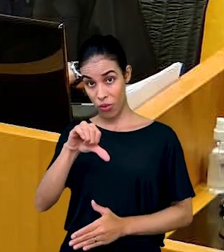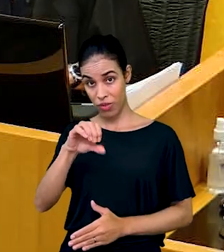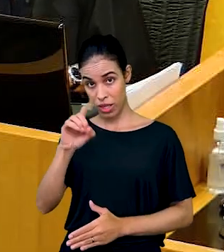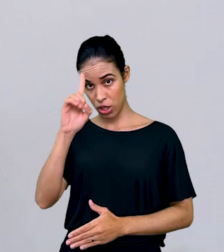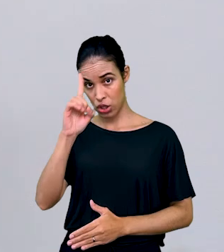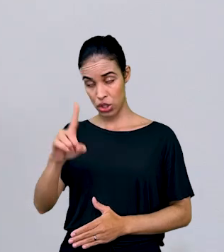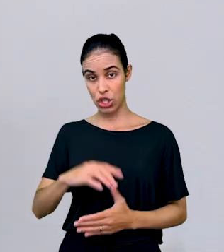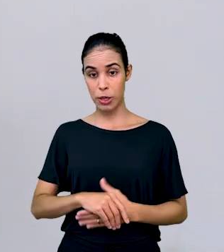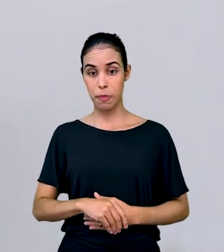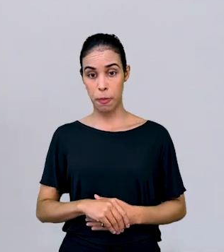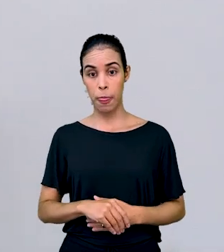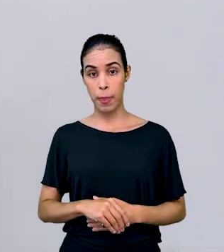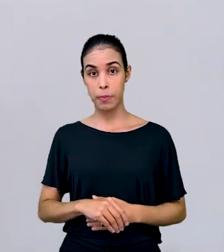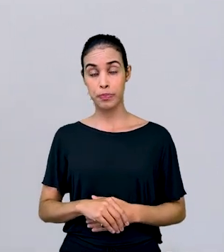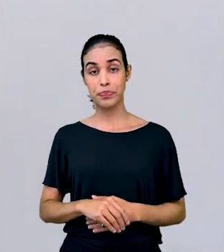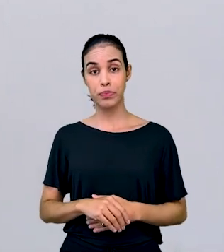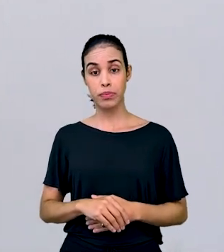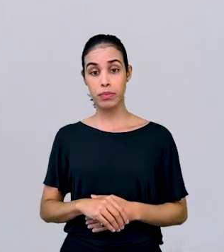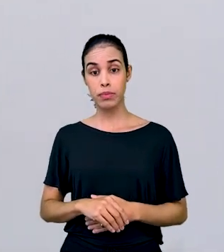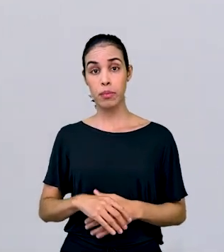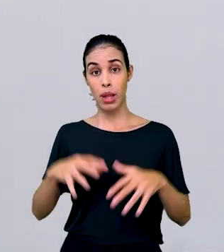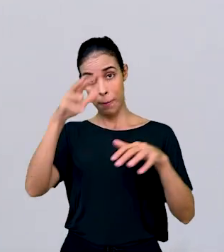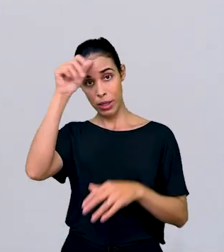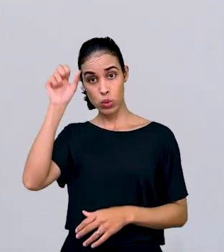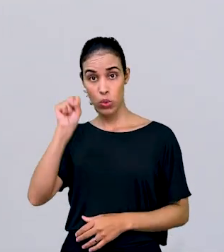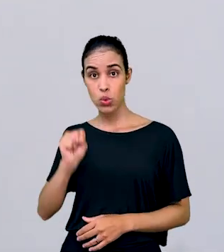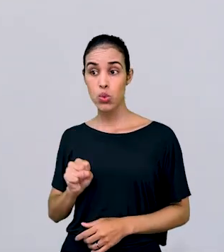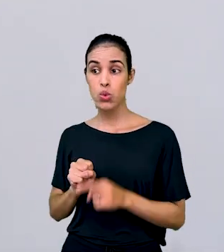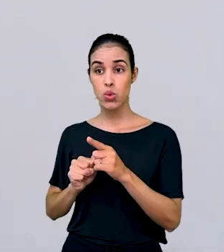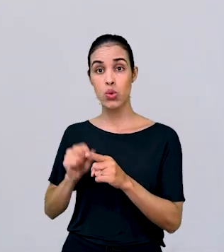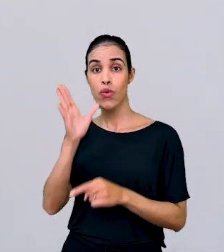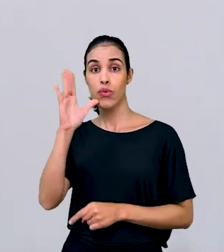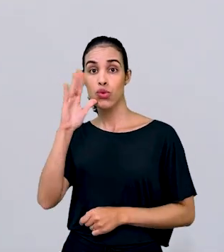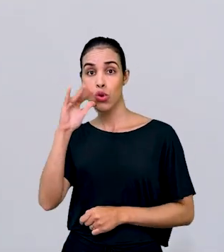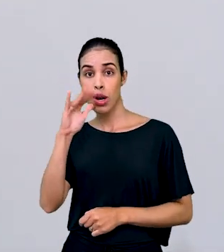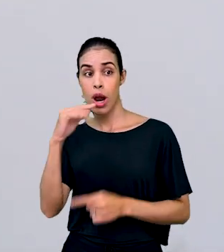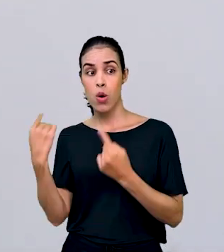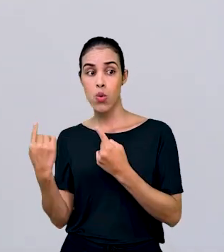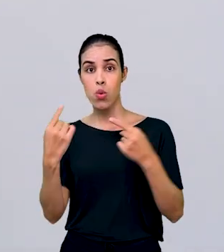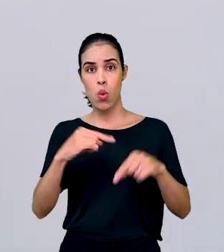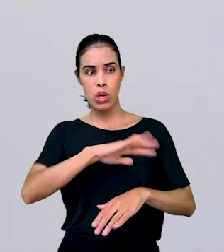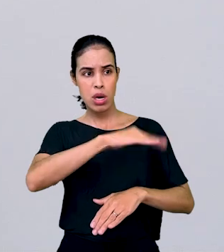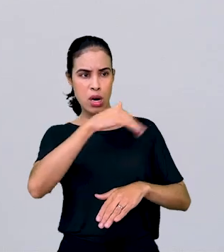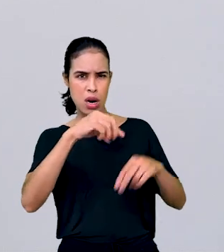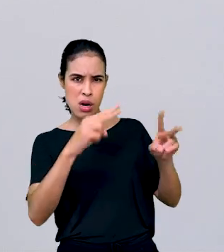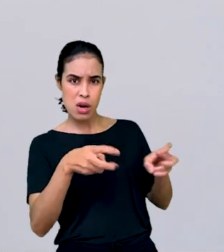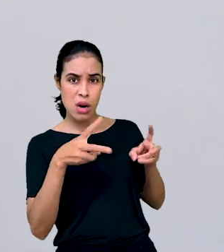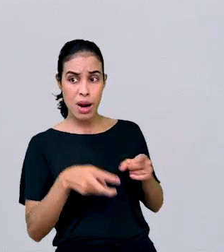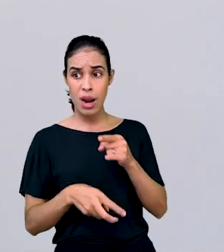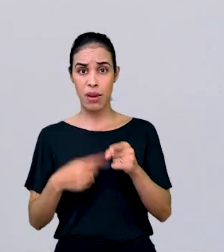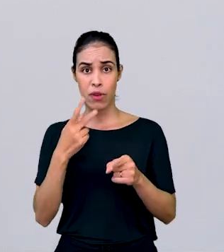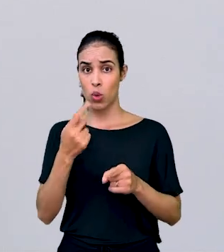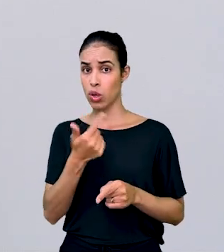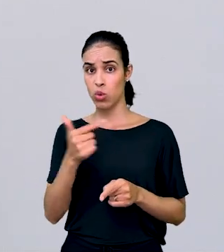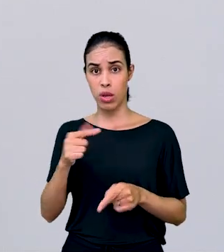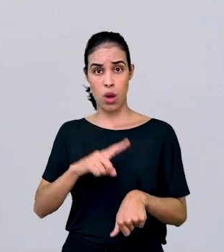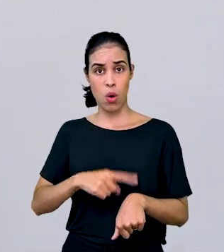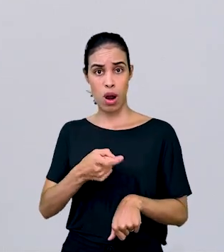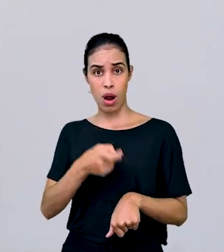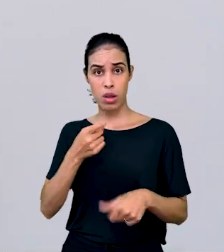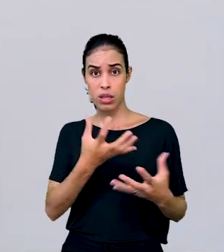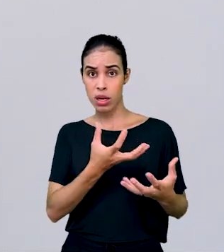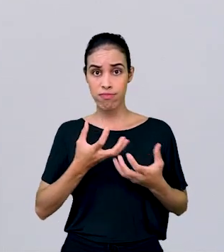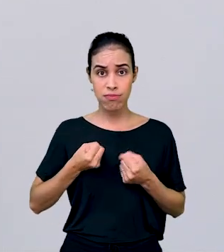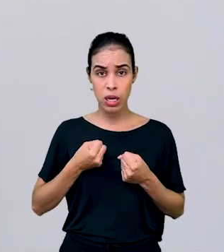dias. Um geólogo de Mato Grosso do Sul entrou com ação trabalhista contra uma mineradora, alegando nunca ter recebido horas